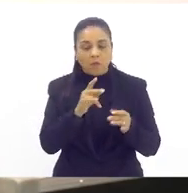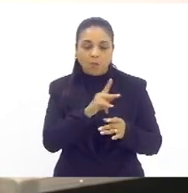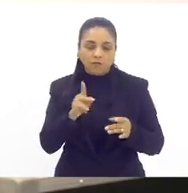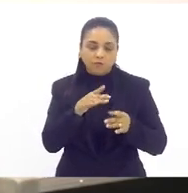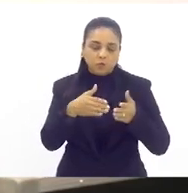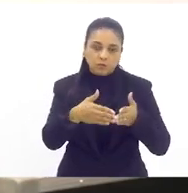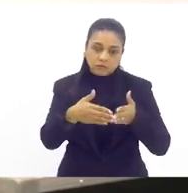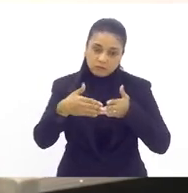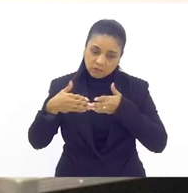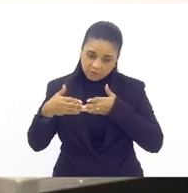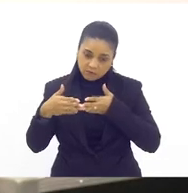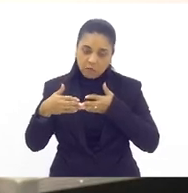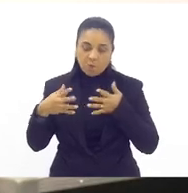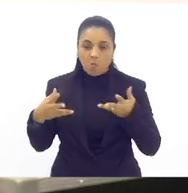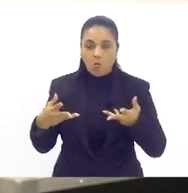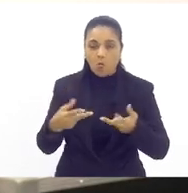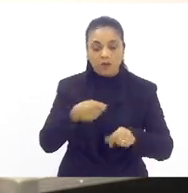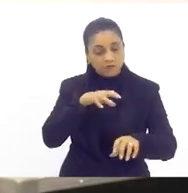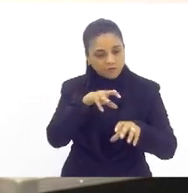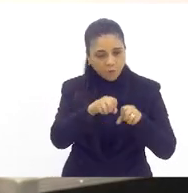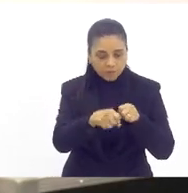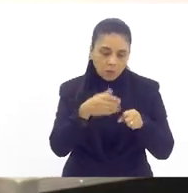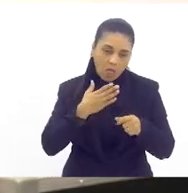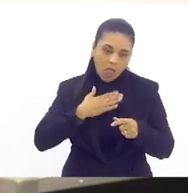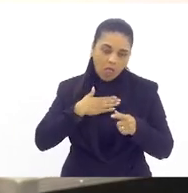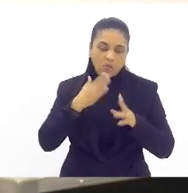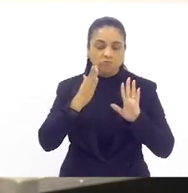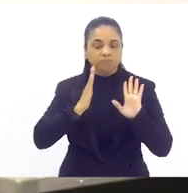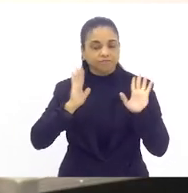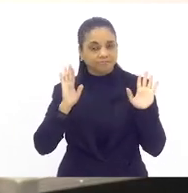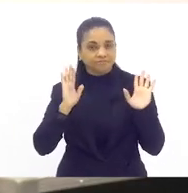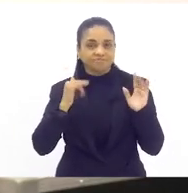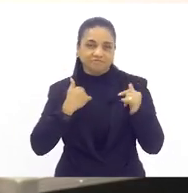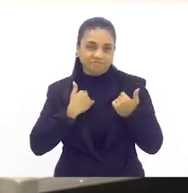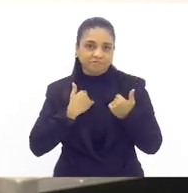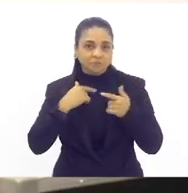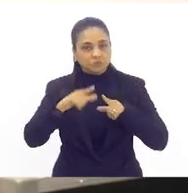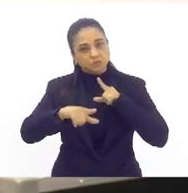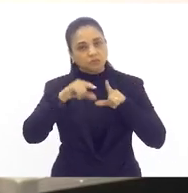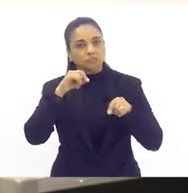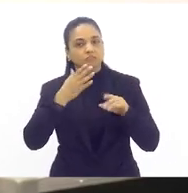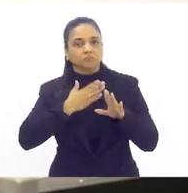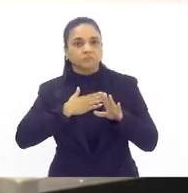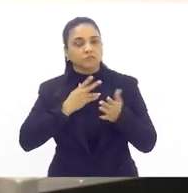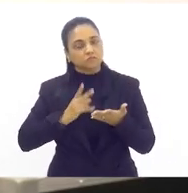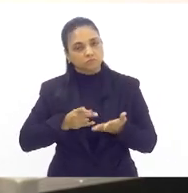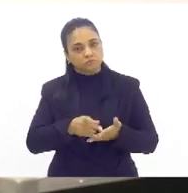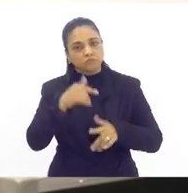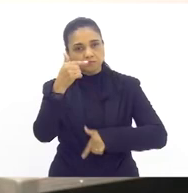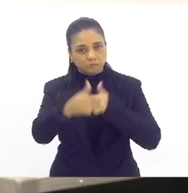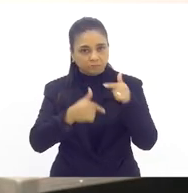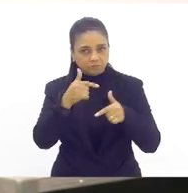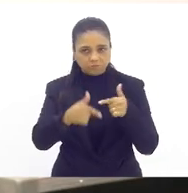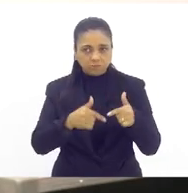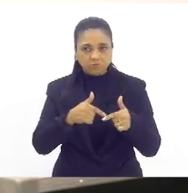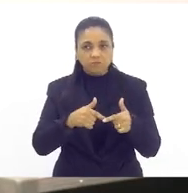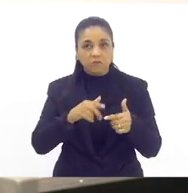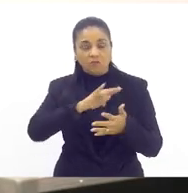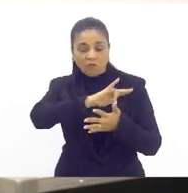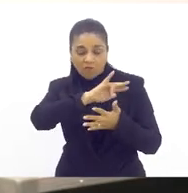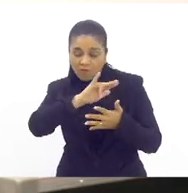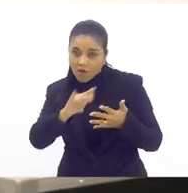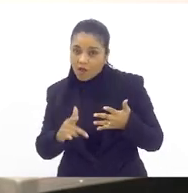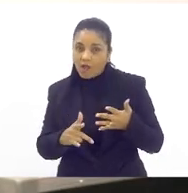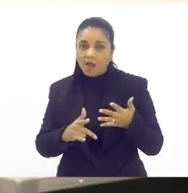ter mais qualidade na sua formação Mas enfim isso é só uma um parentes então é claro que não são apenas esses fatores são vários